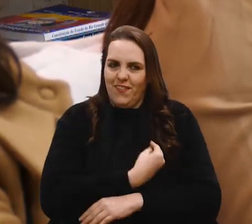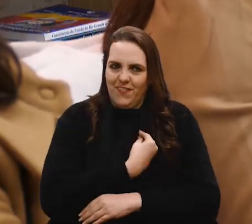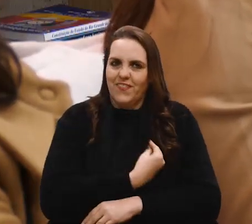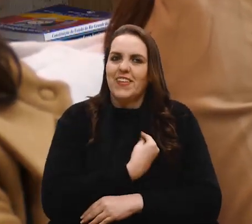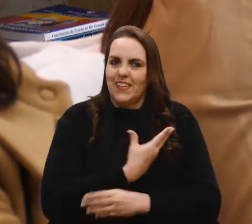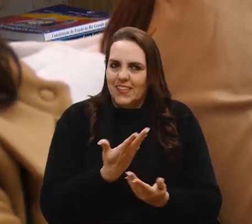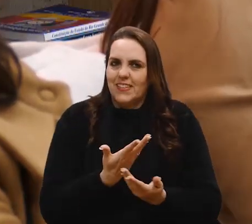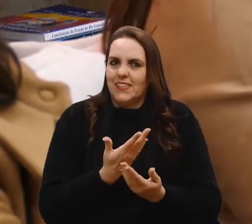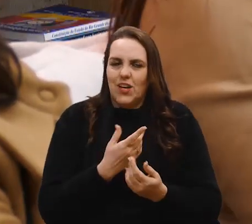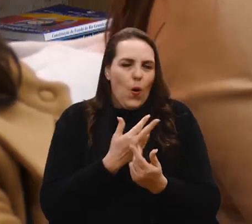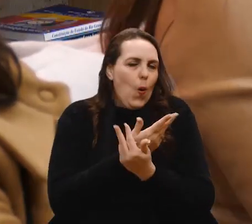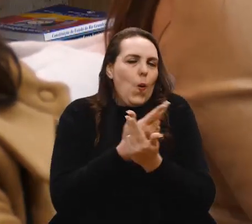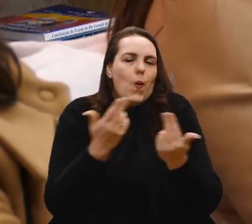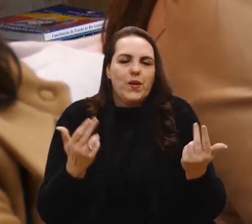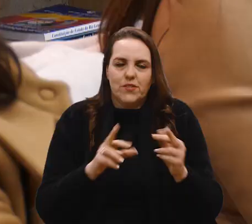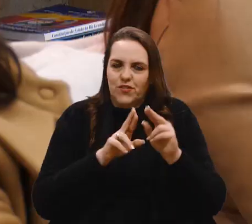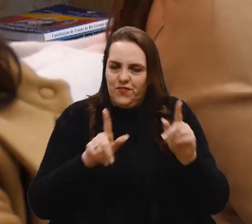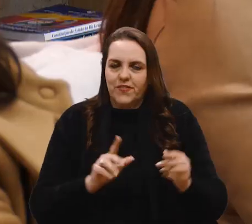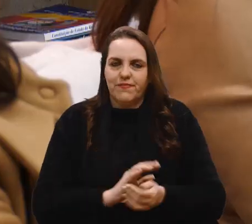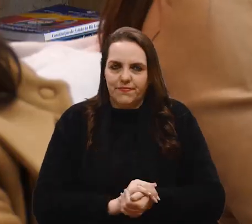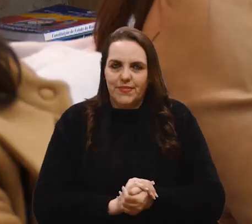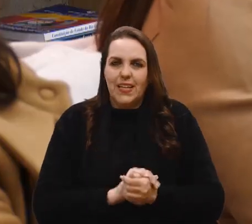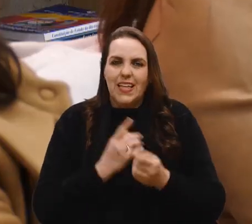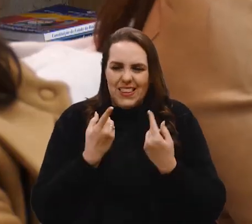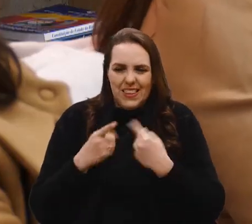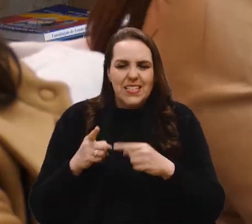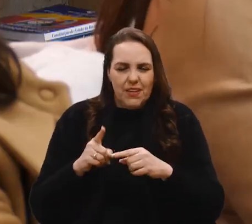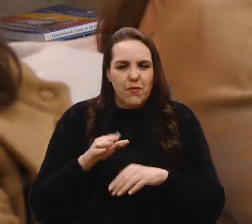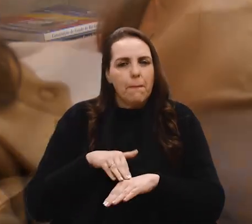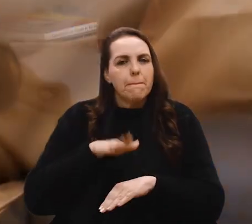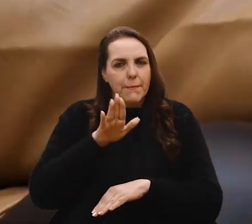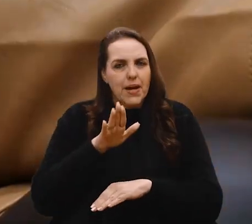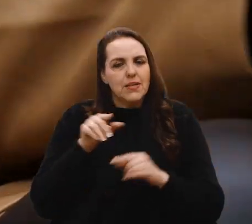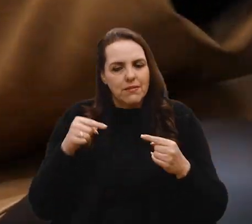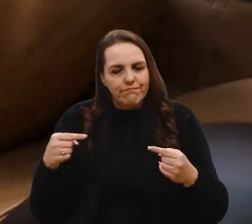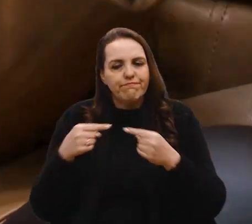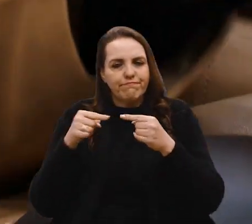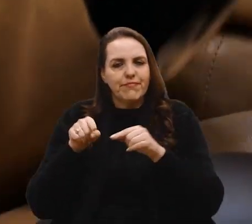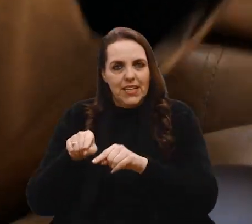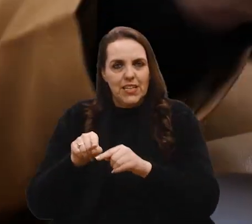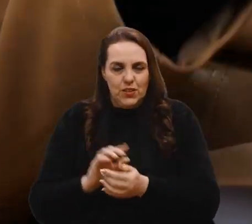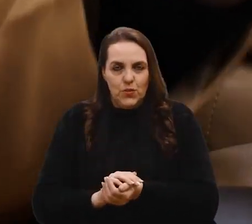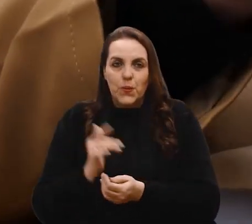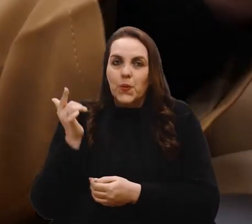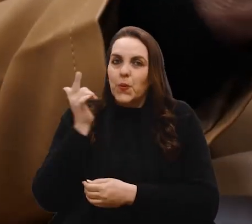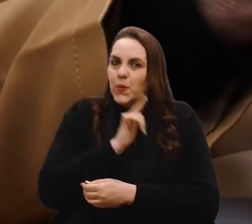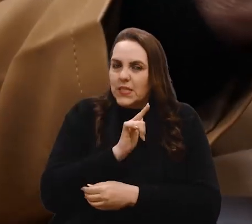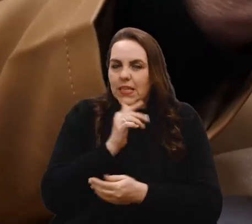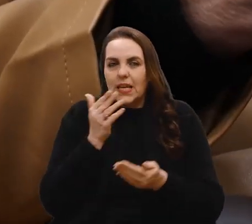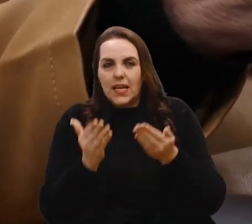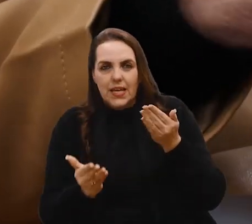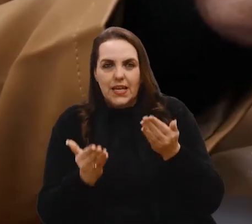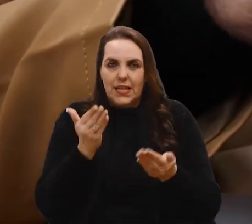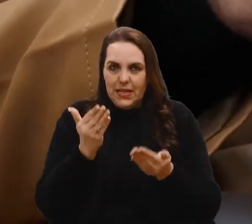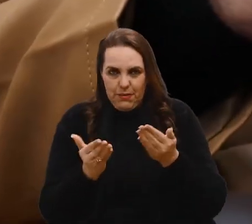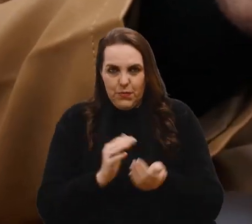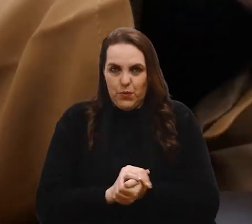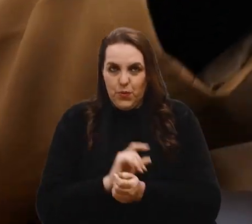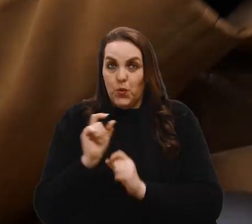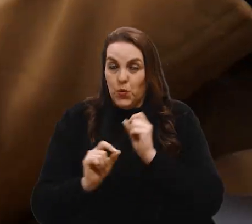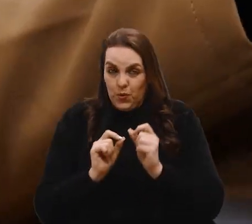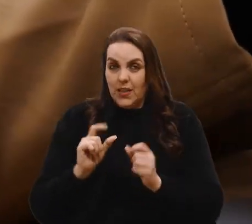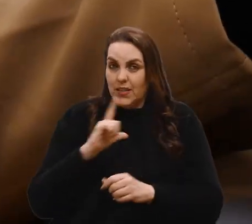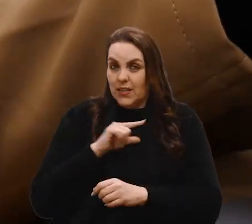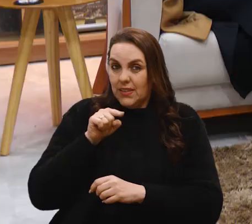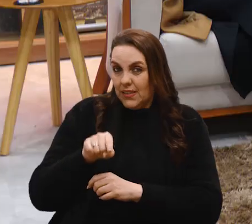Então, o desafio maior, eu vejo que tem mais a ver com isso, assim, sabe? De conseguir equilibrar aquilo que ele